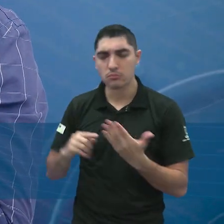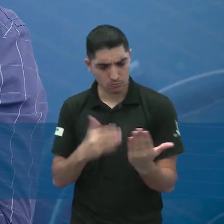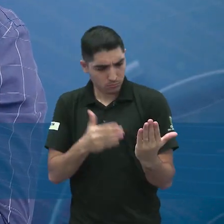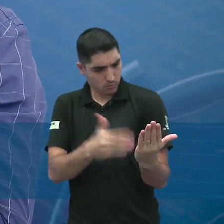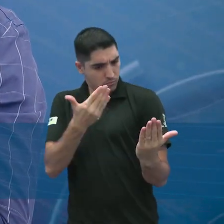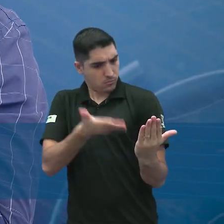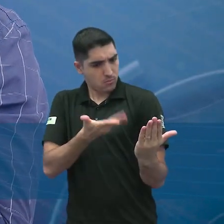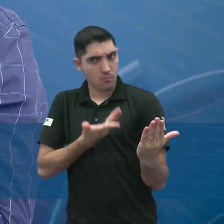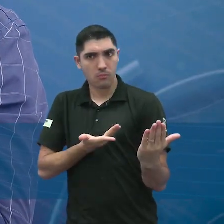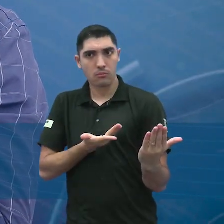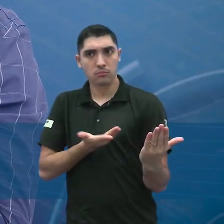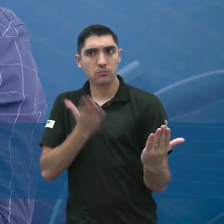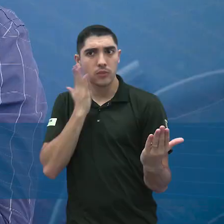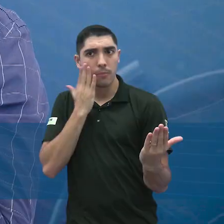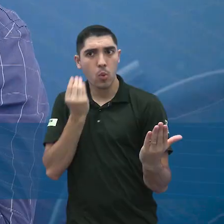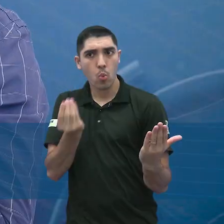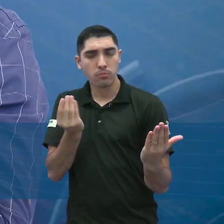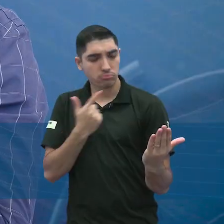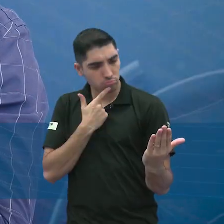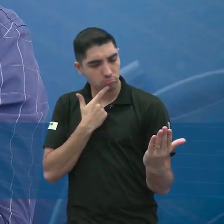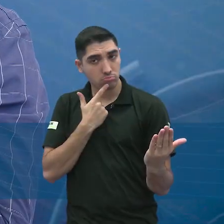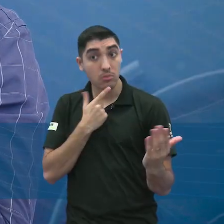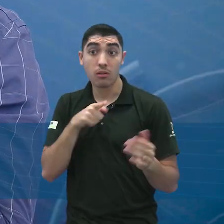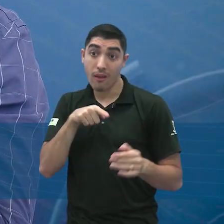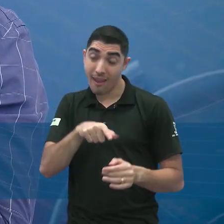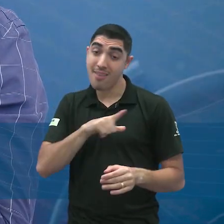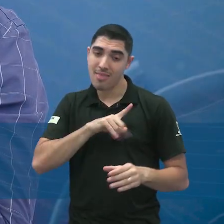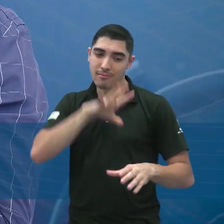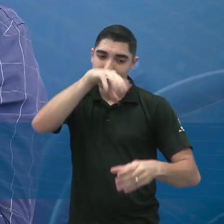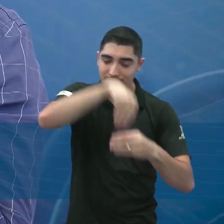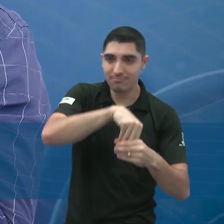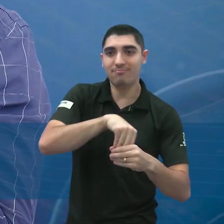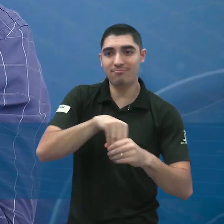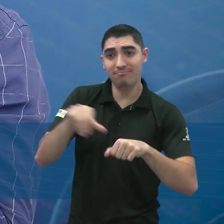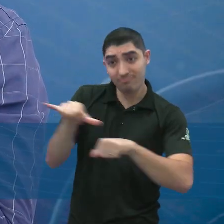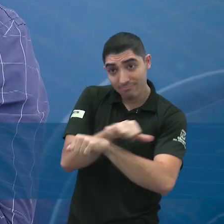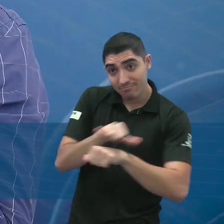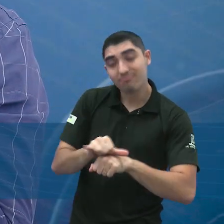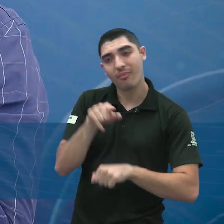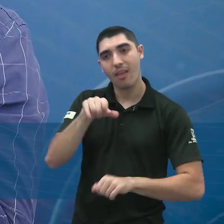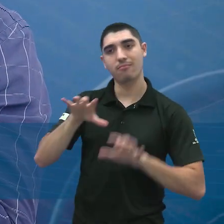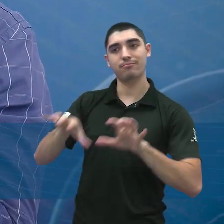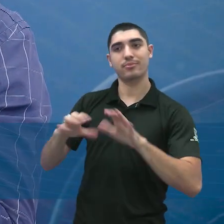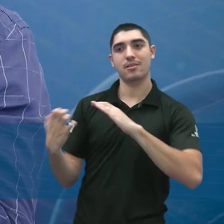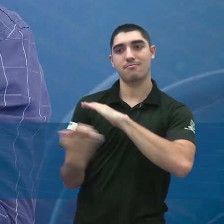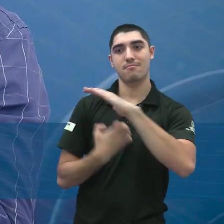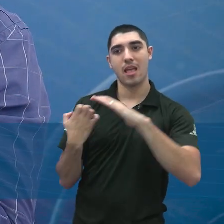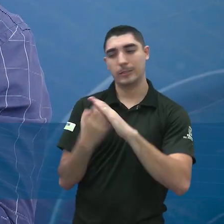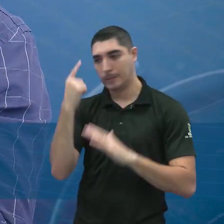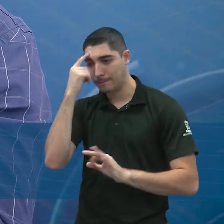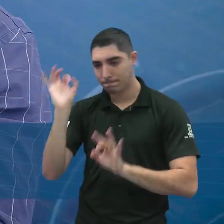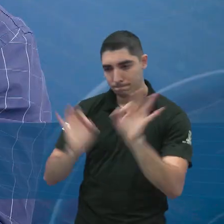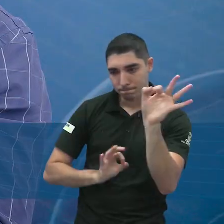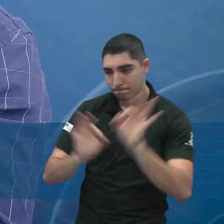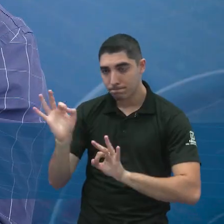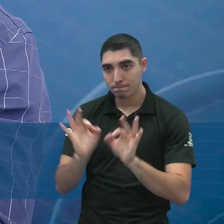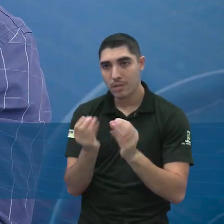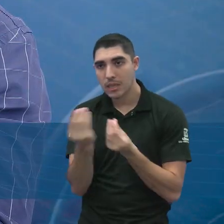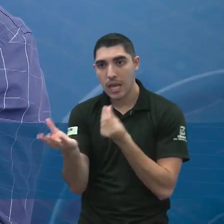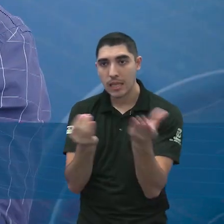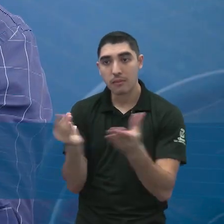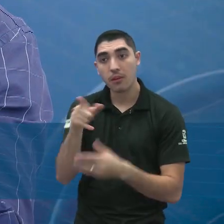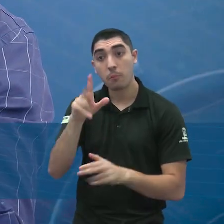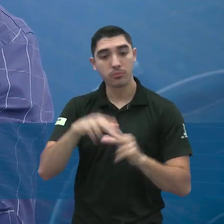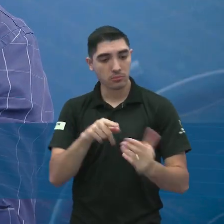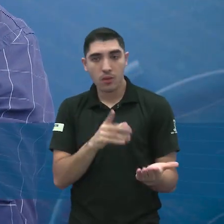acho que o cookie traz muito bem isso, essa hiperpersonalização, que é onde as empresas conseguem entregar muito mais resultado e o que a gente